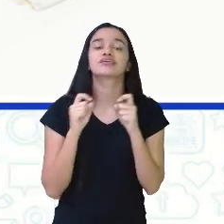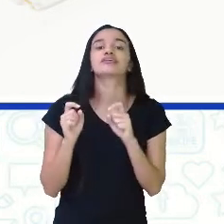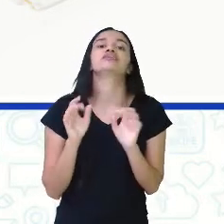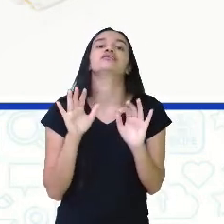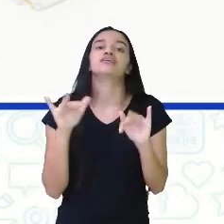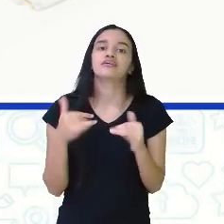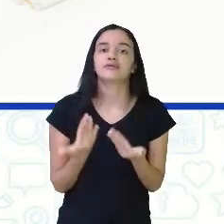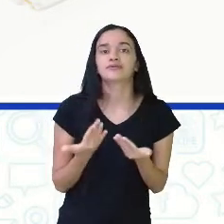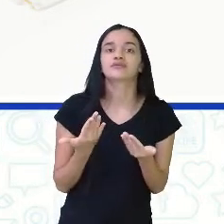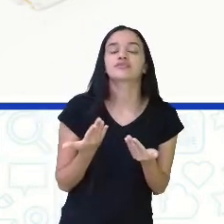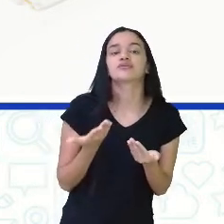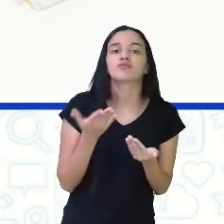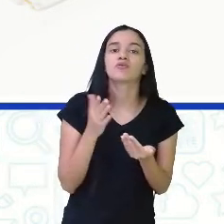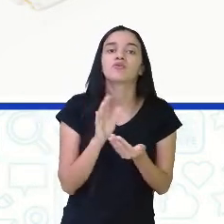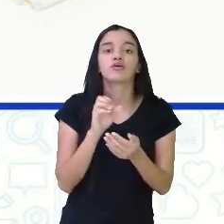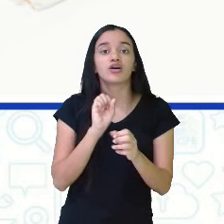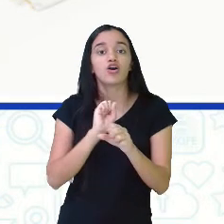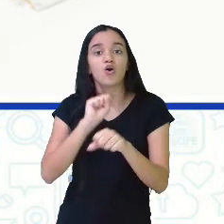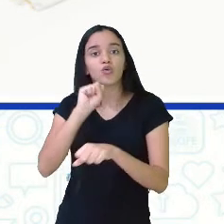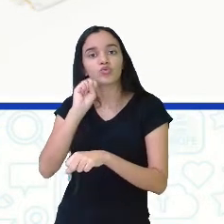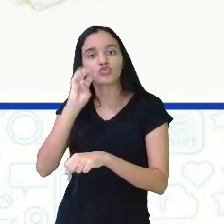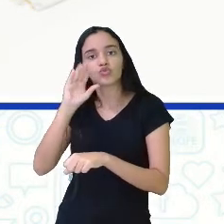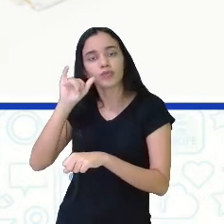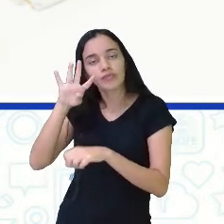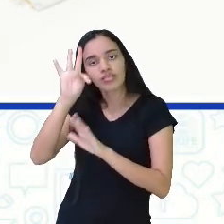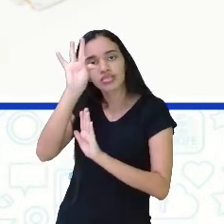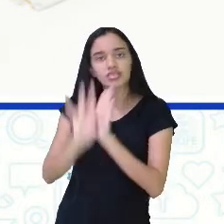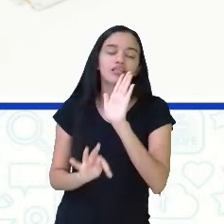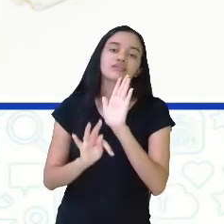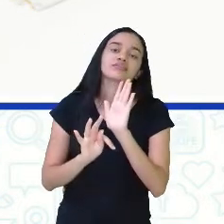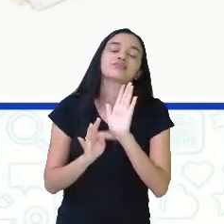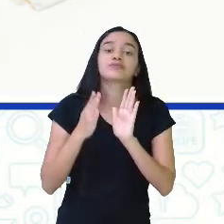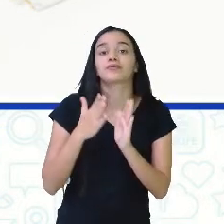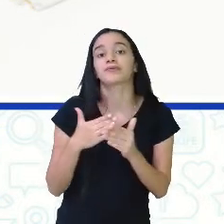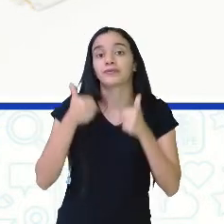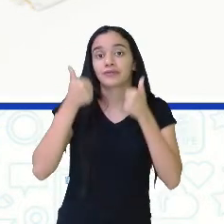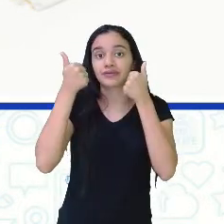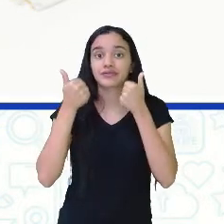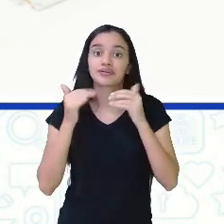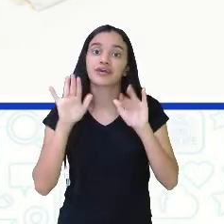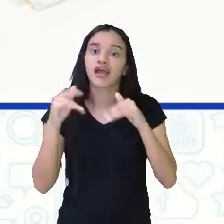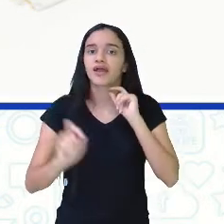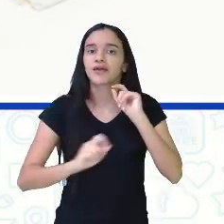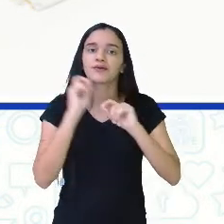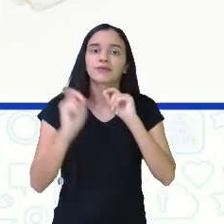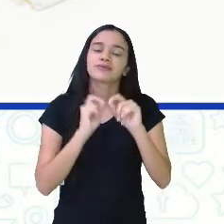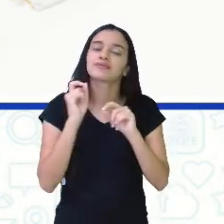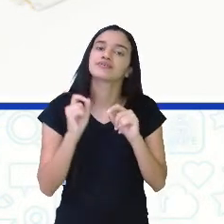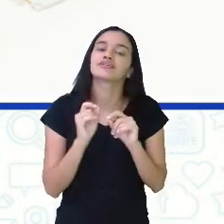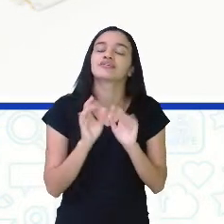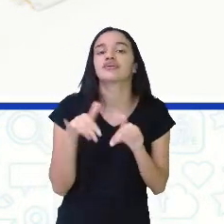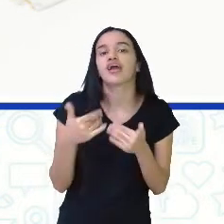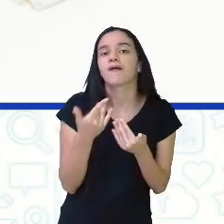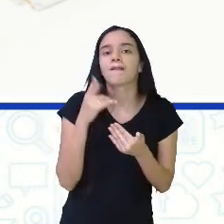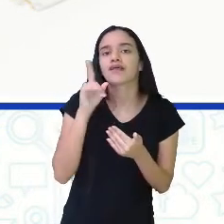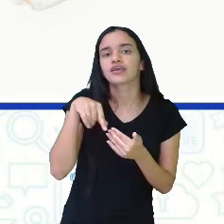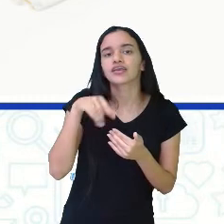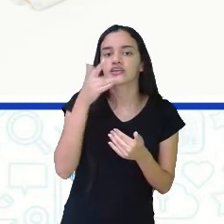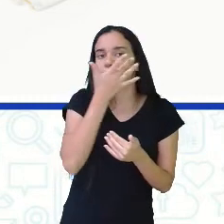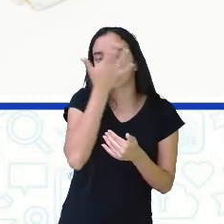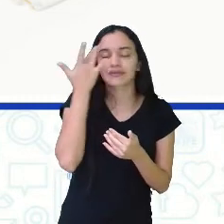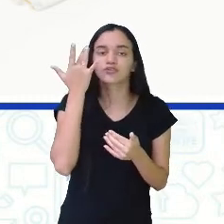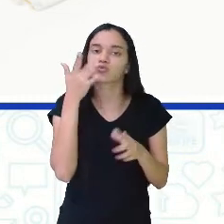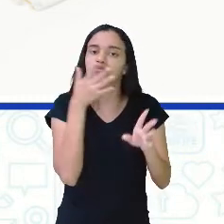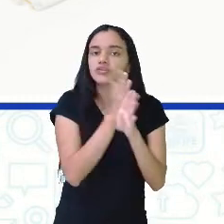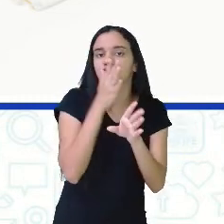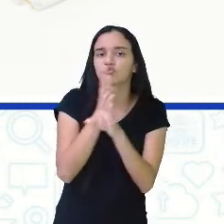ácida. O subtexto é o melhor do mini-conto. É o que não está no dito, aquilo que cabe ao leitor